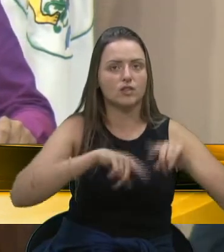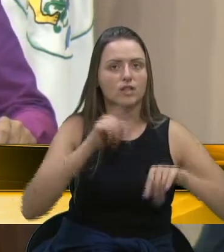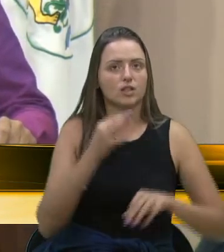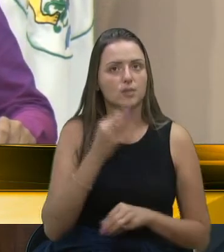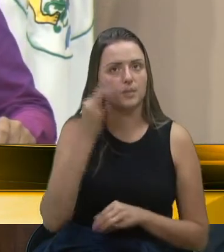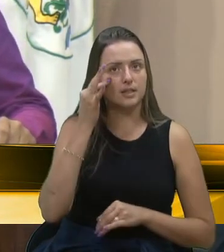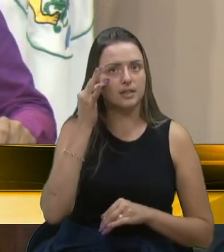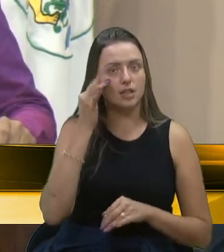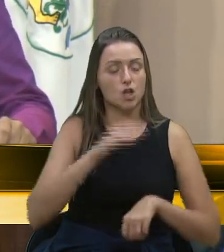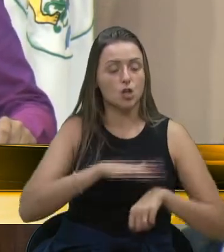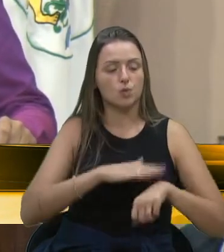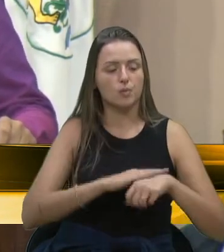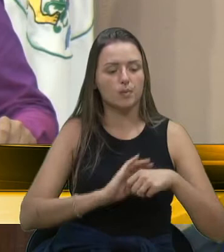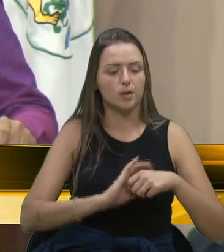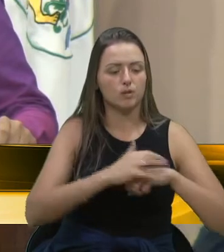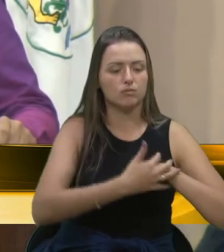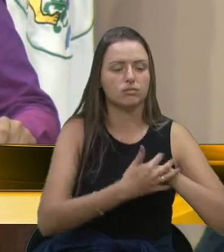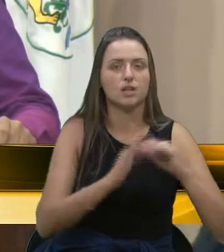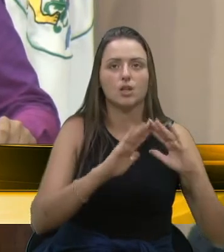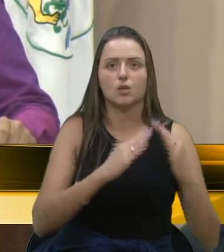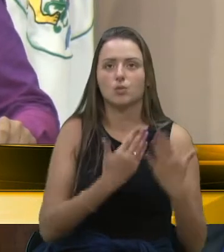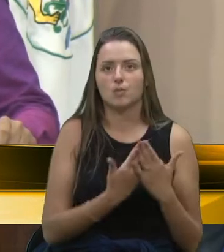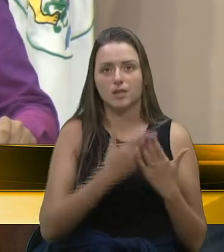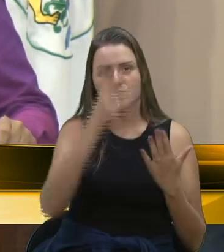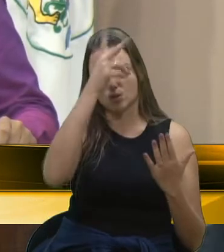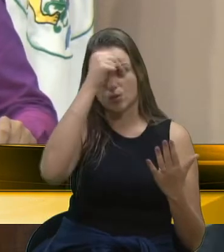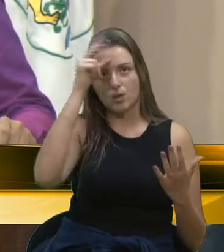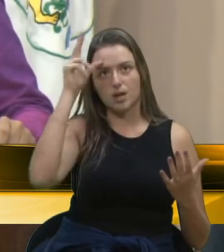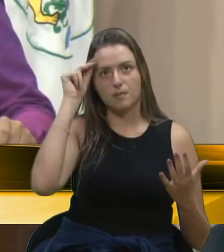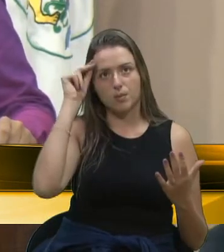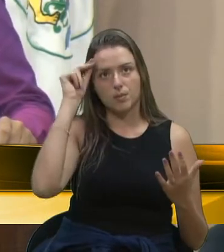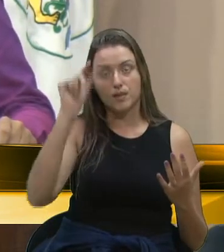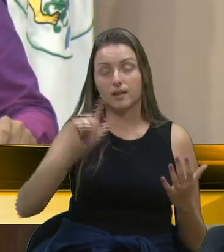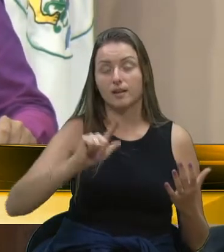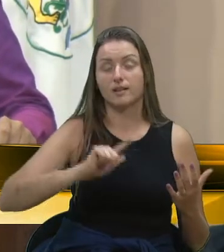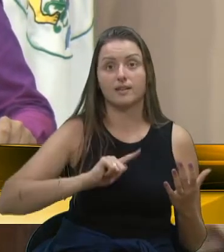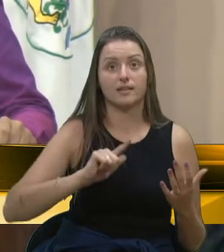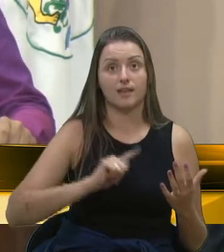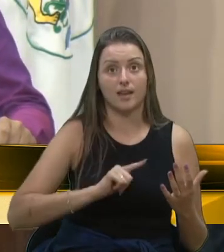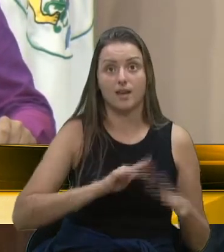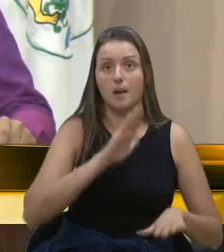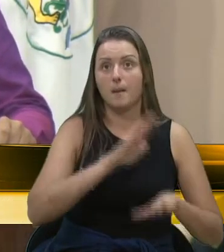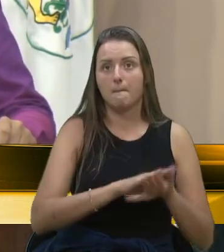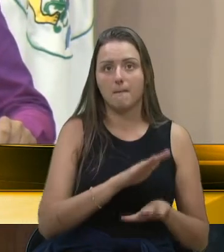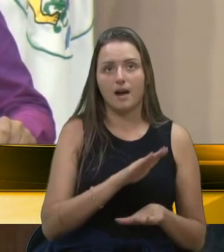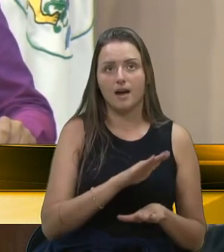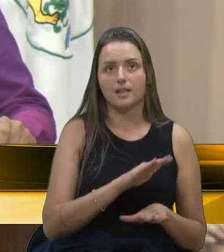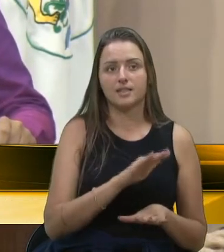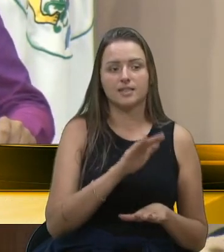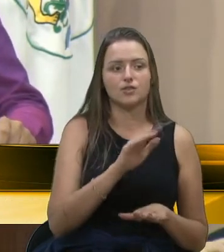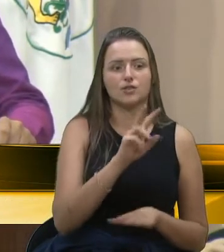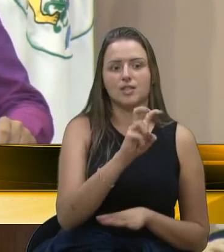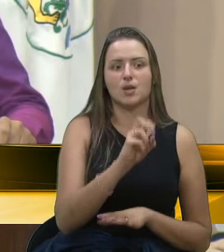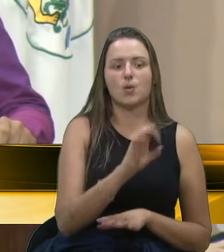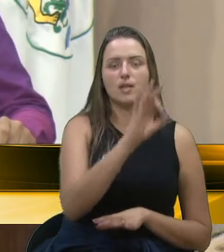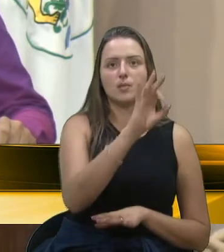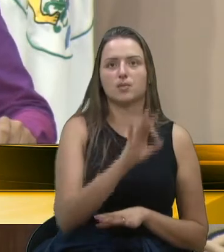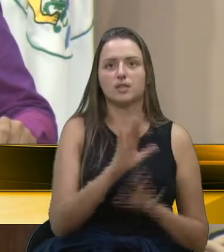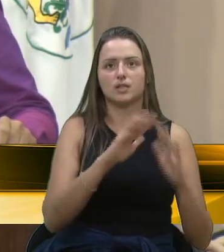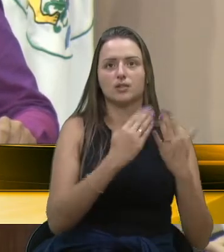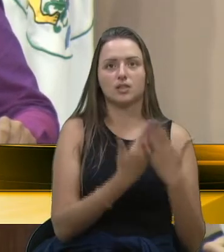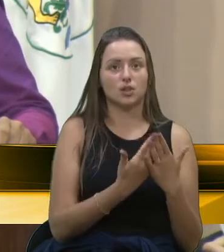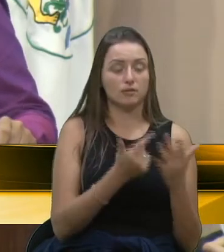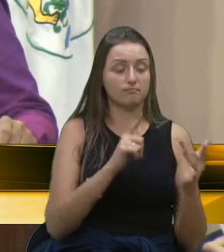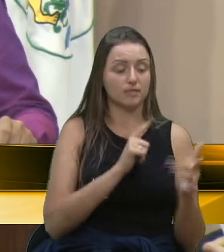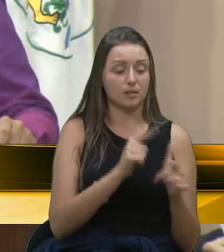a uma pandemia, numa rede municipal, em que nós temos mais da metade das escolas com problemas sérios de